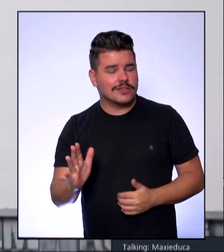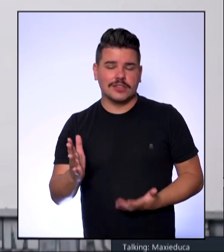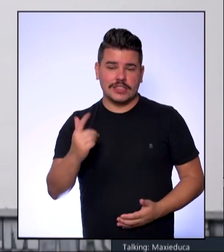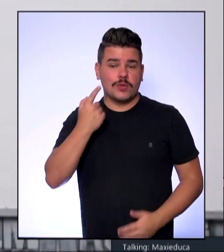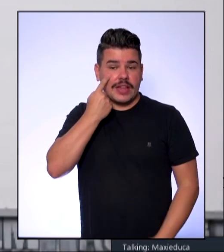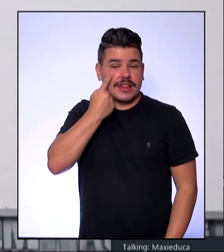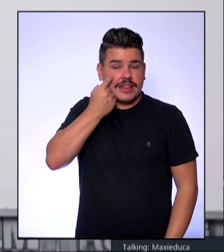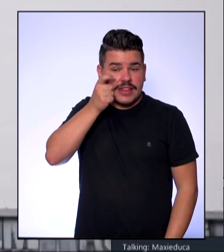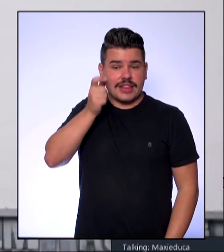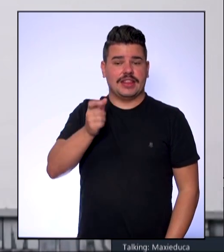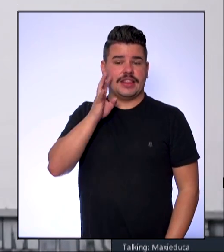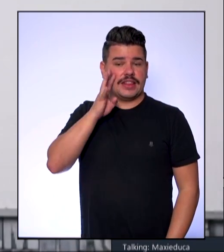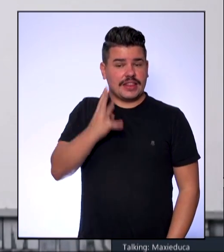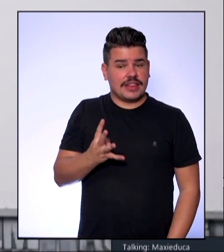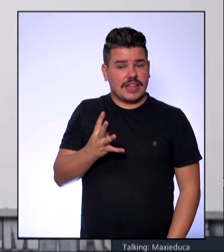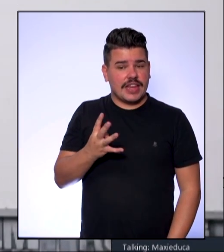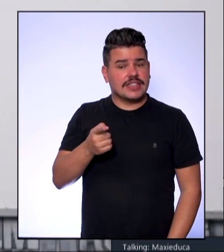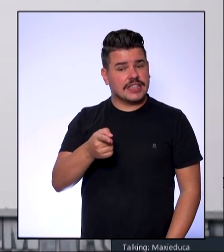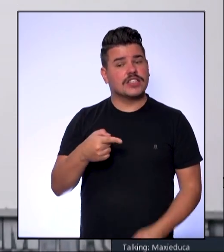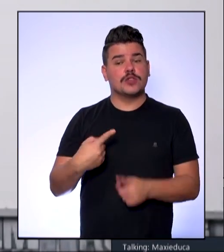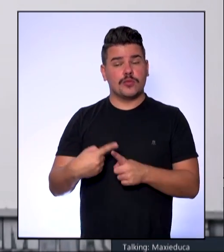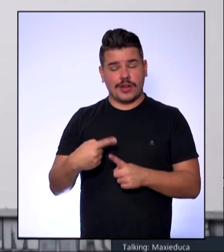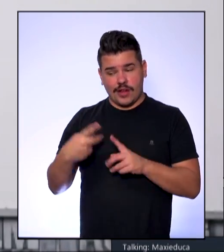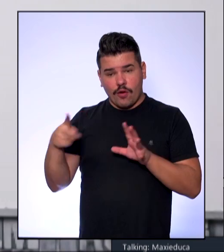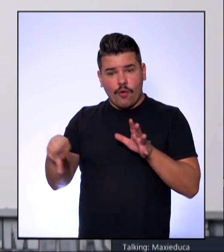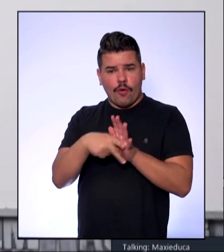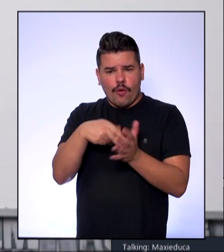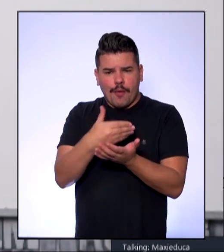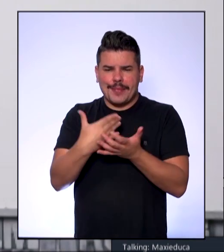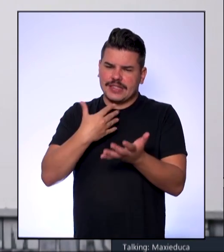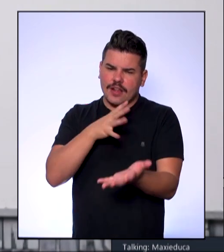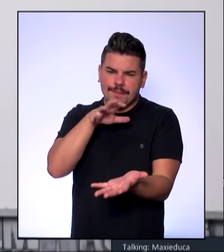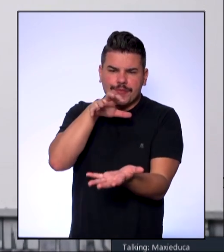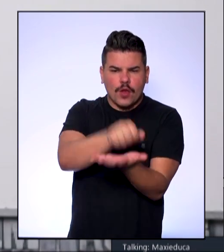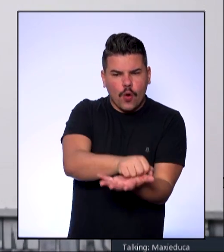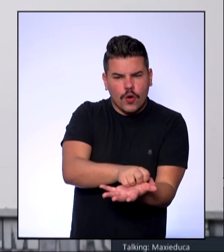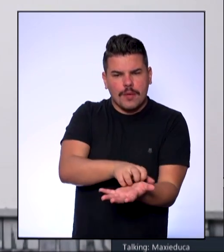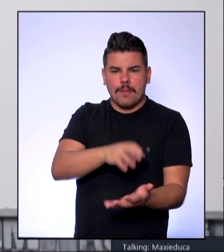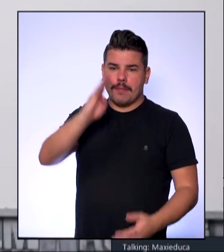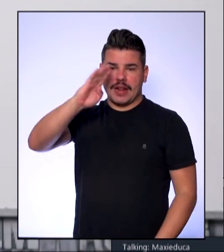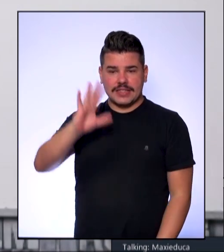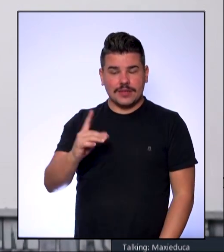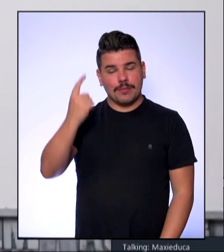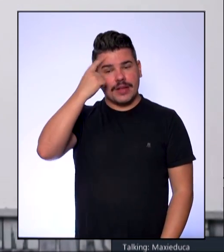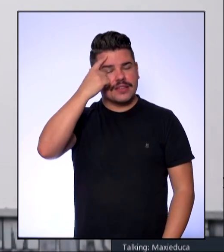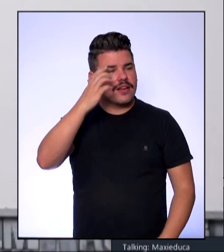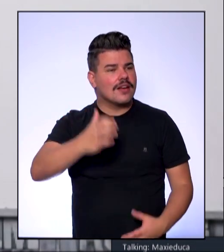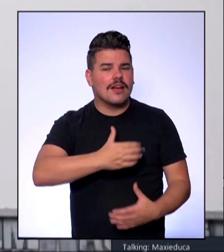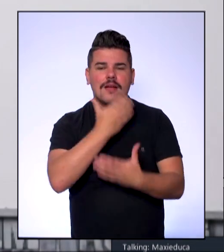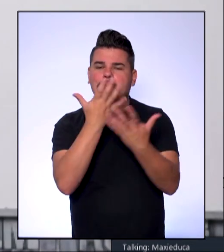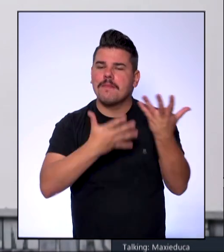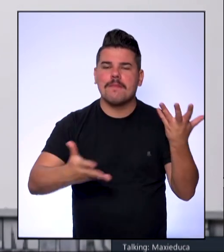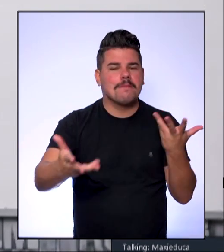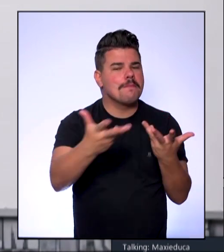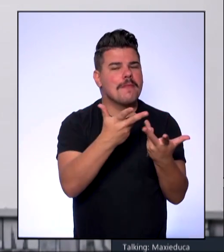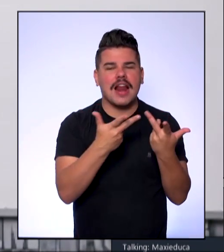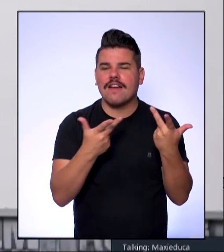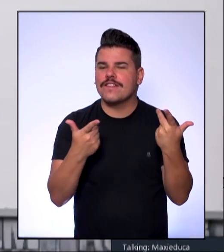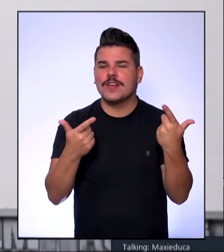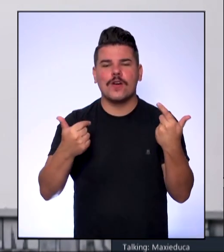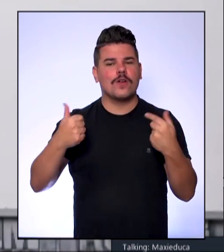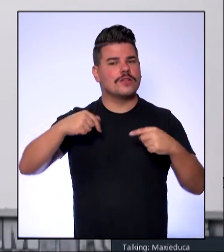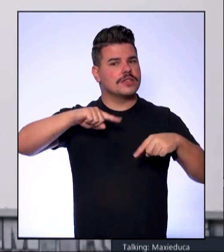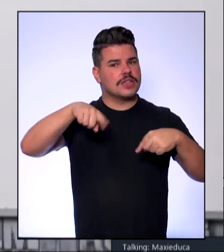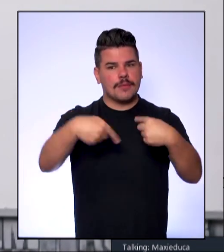interessante, porque quando eu começo o processo de colonização do Brasil, eu olho para cá como paraíso, depois como purgatório. Quando